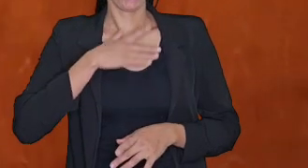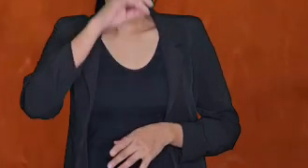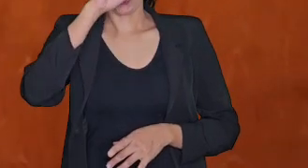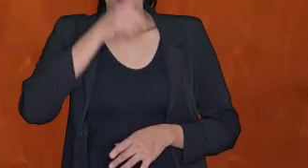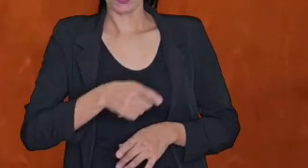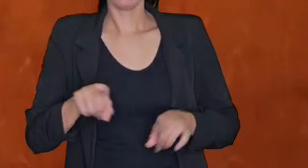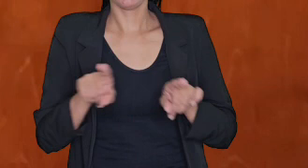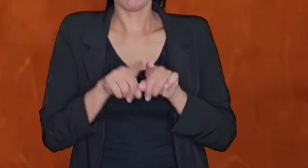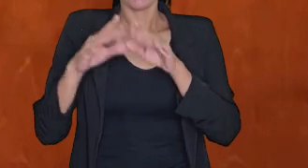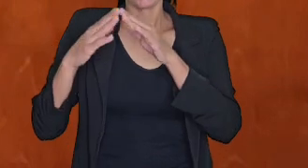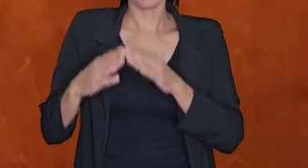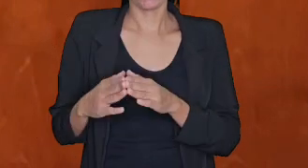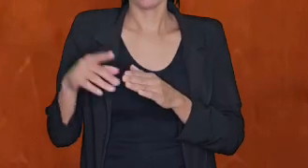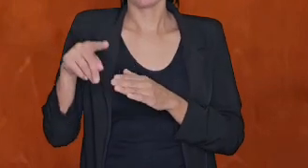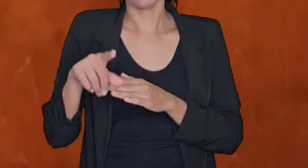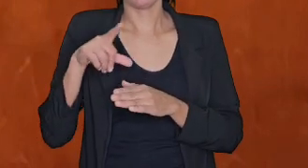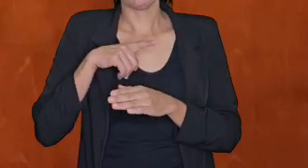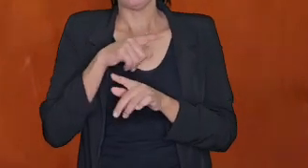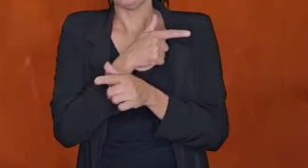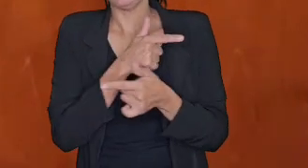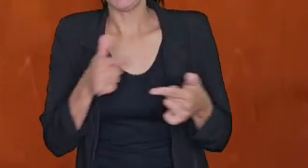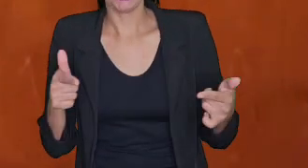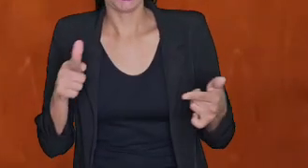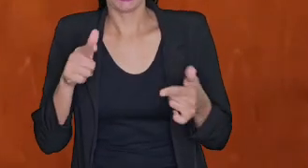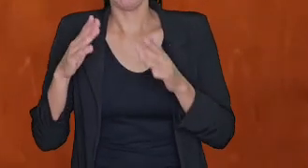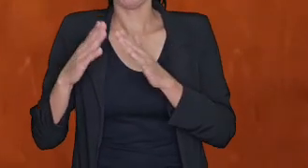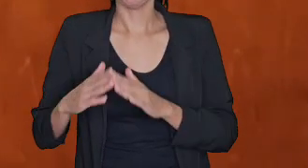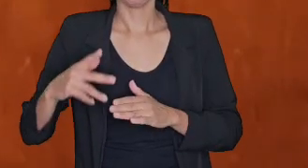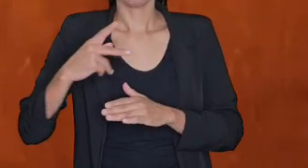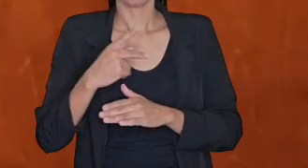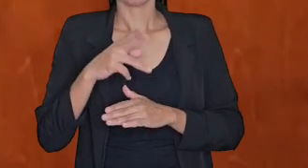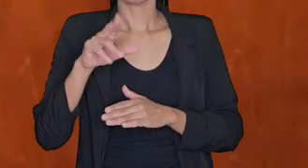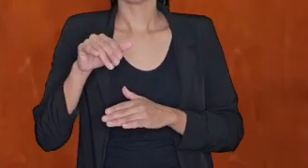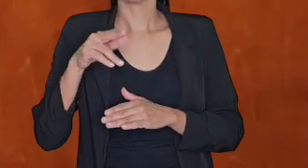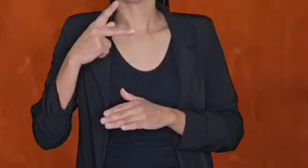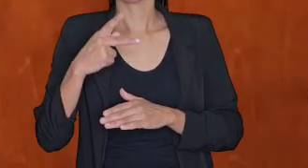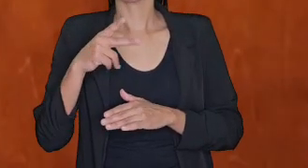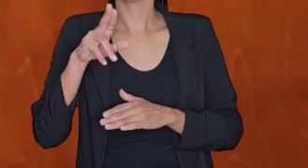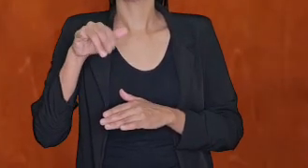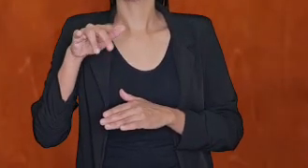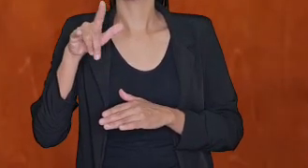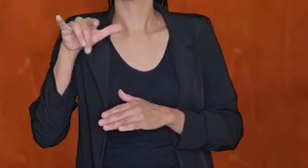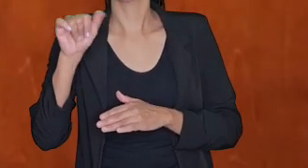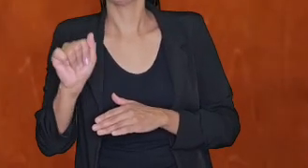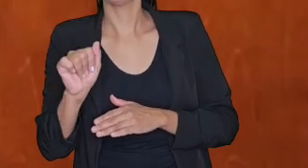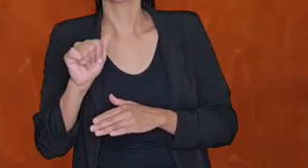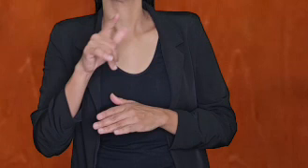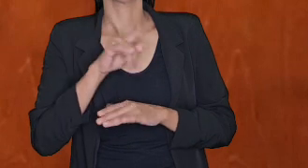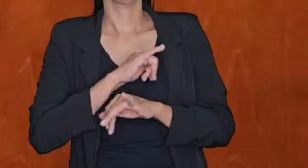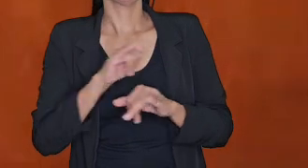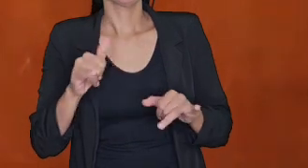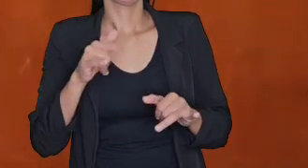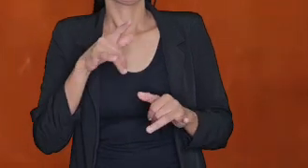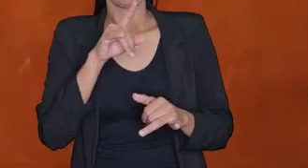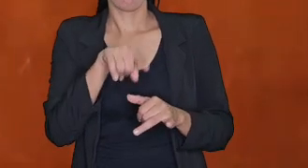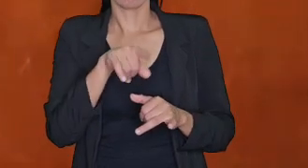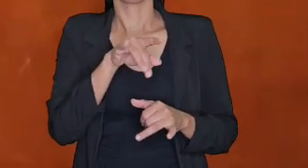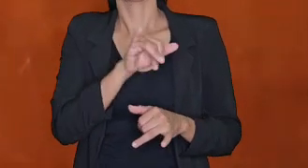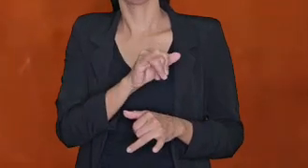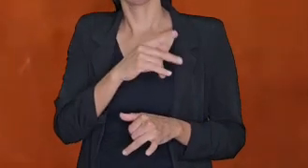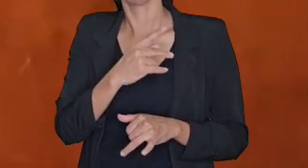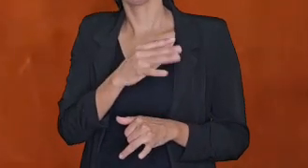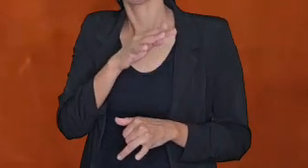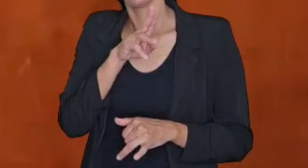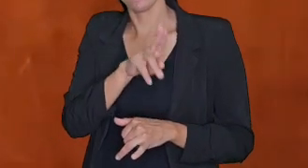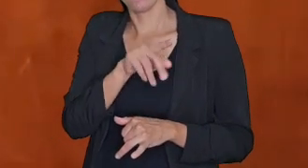do IPTU é tanto a posse quanto a propriedade. Quando não houver propriedade, então há uma